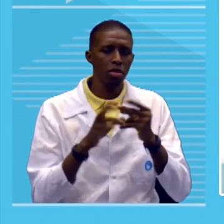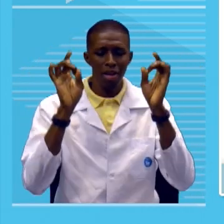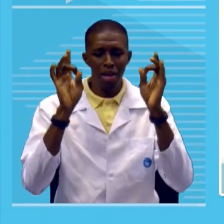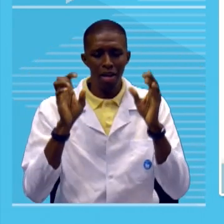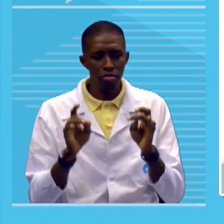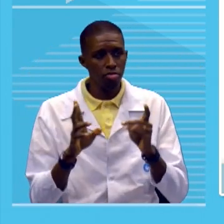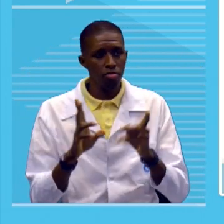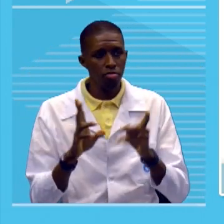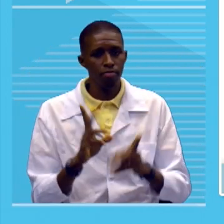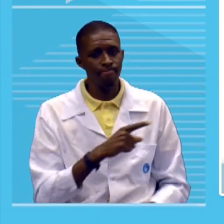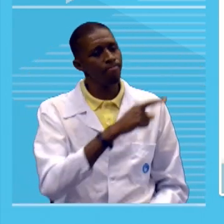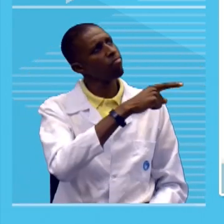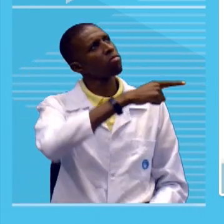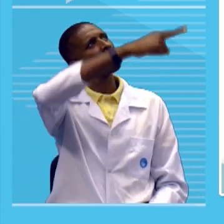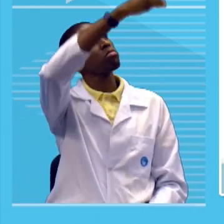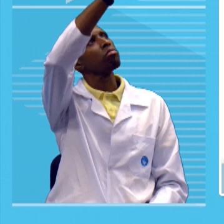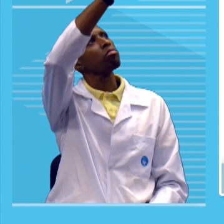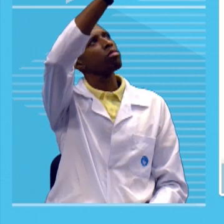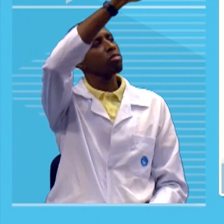sinais de pontuação. Estão aí.